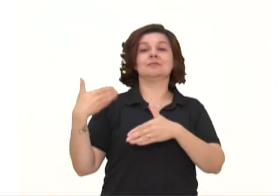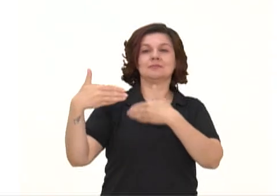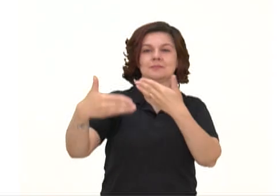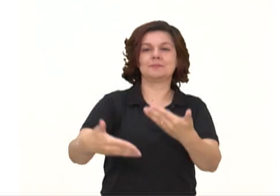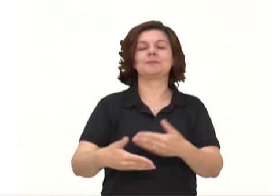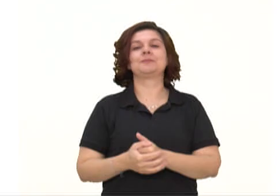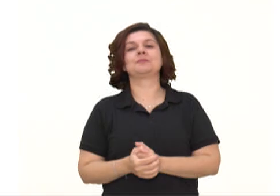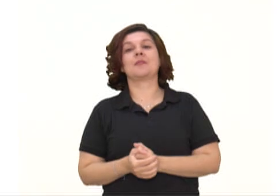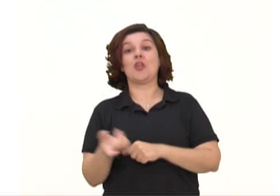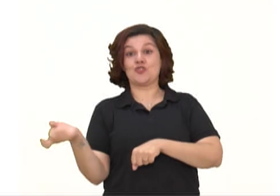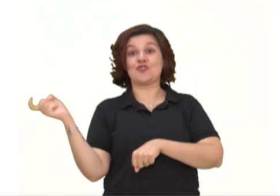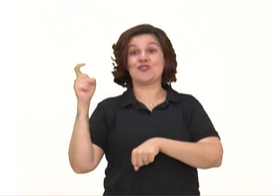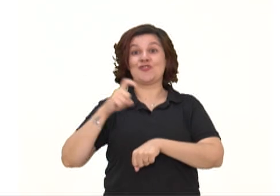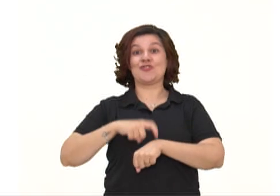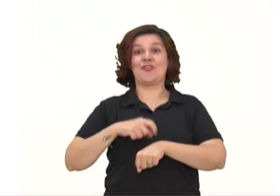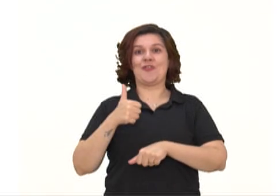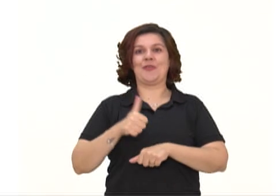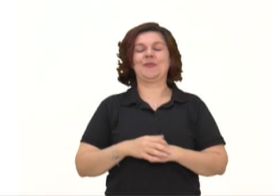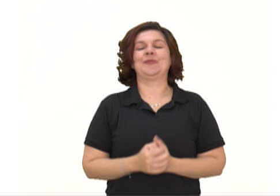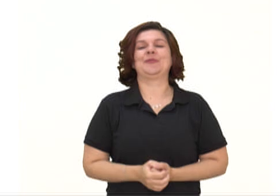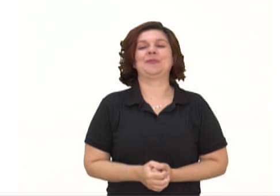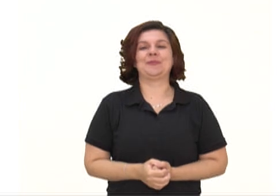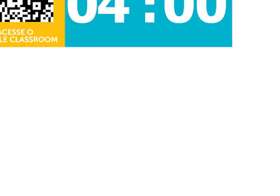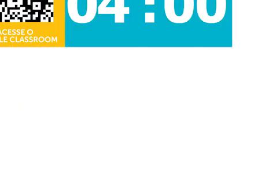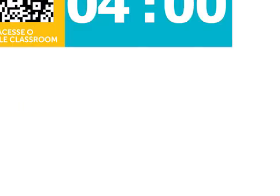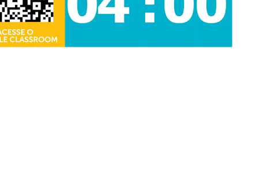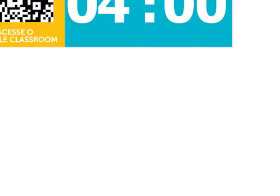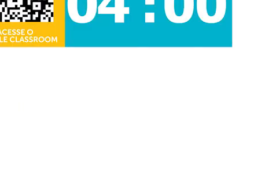Daqui a pouquinho eu volto e a gente vai conversar mais sobre isso.